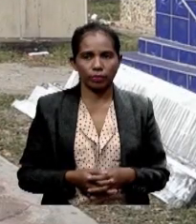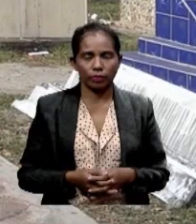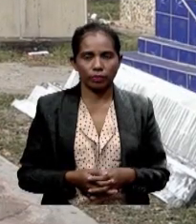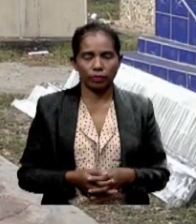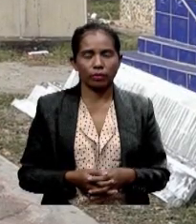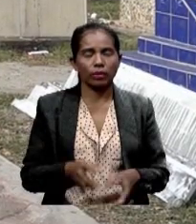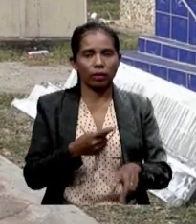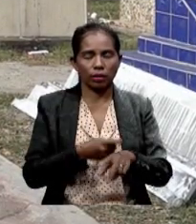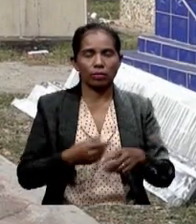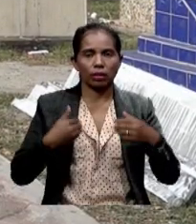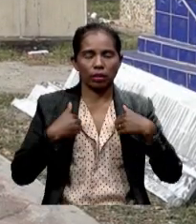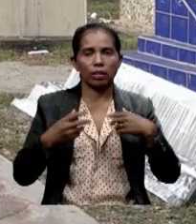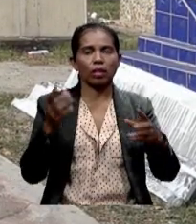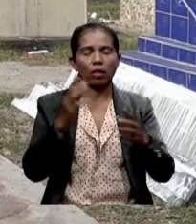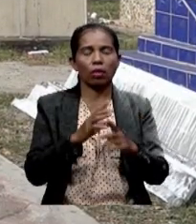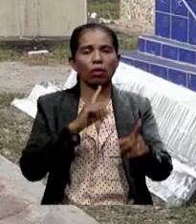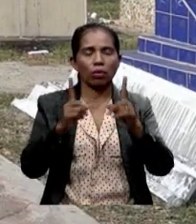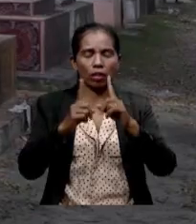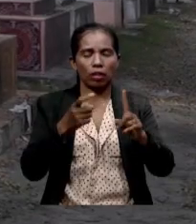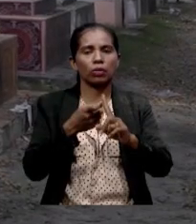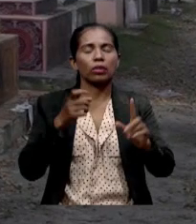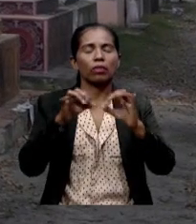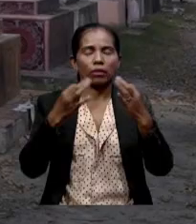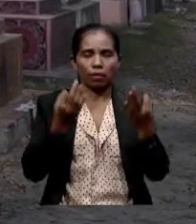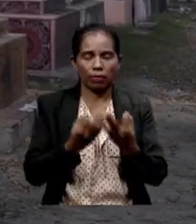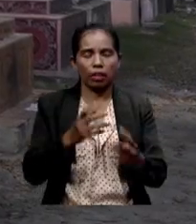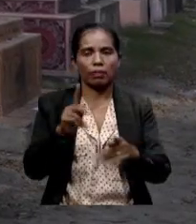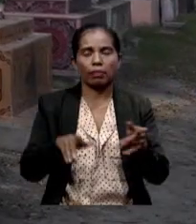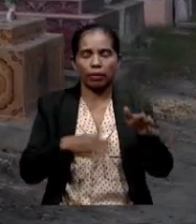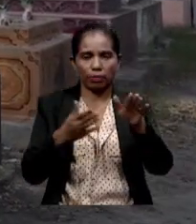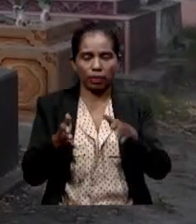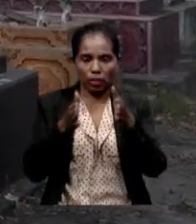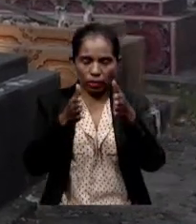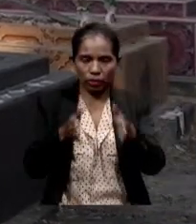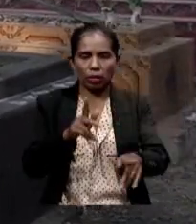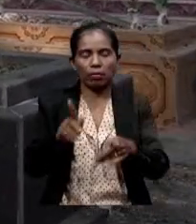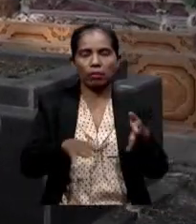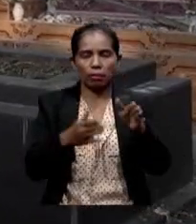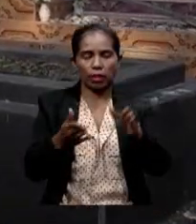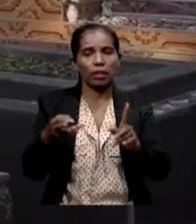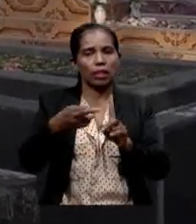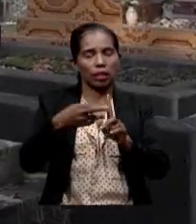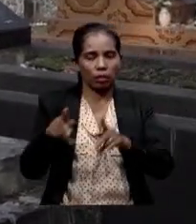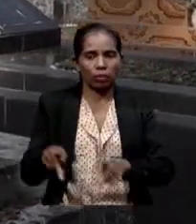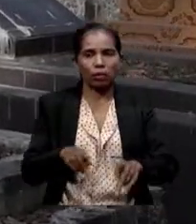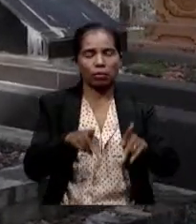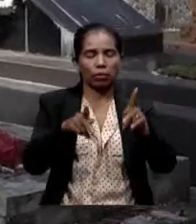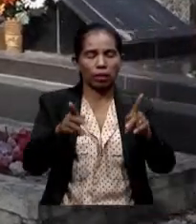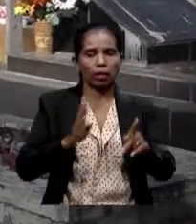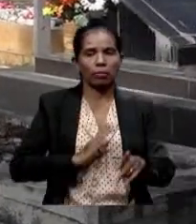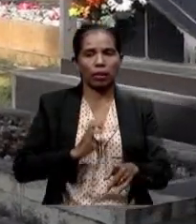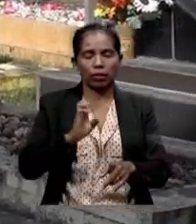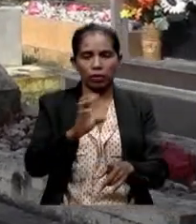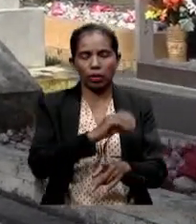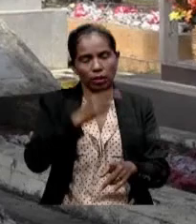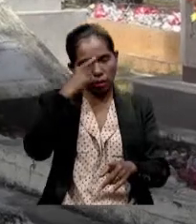Durante a nossa lamentação com sua família Matibian, nem bem atua com a Mata Isin e o cemitério público Becusi, também com o vírus Sira sempre russo